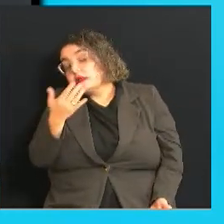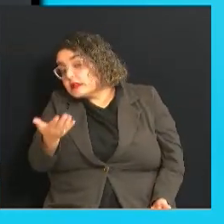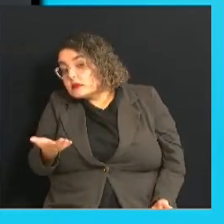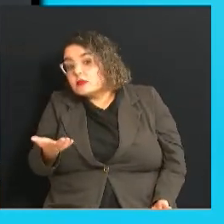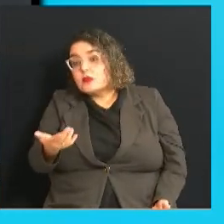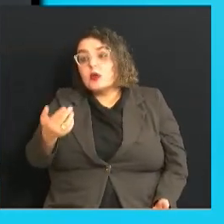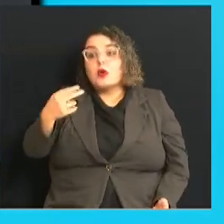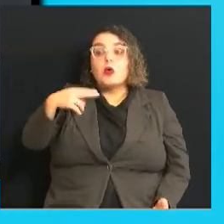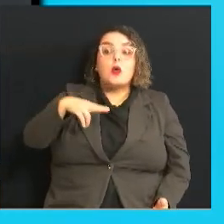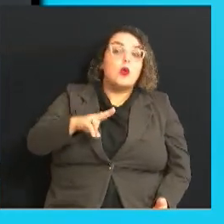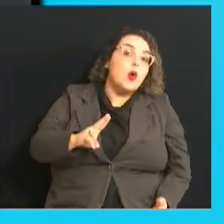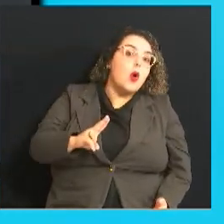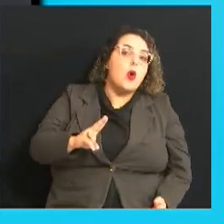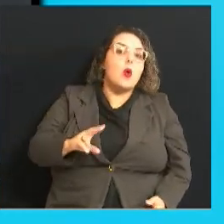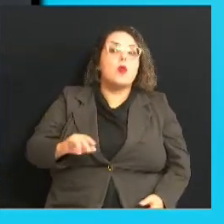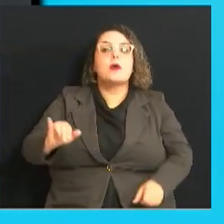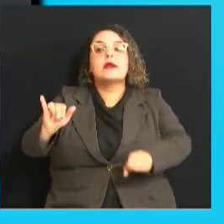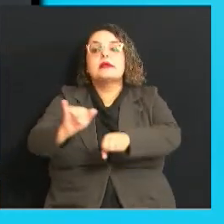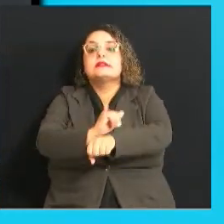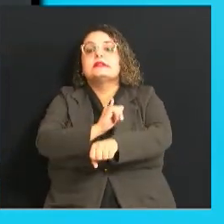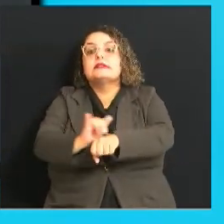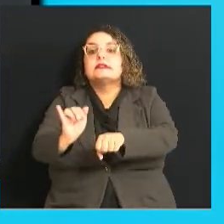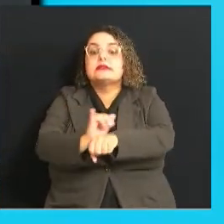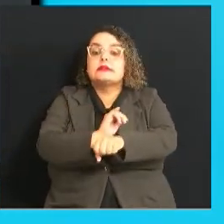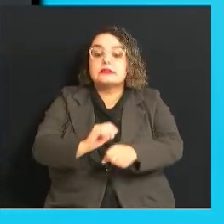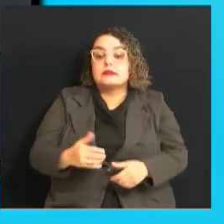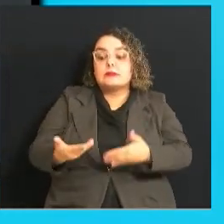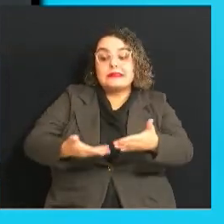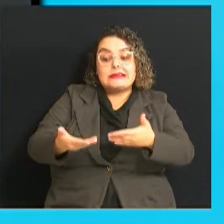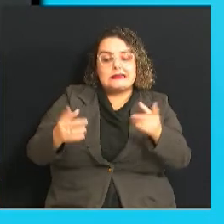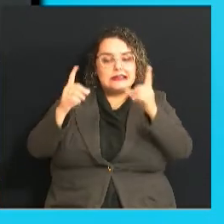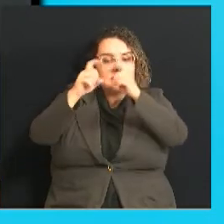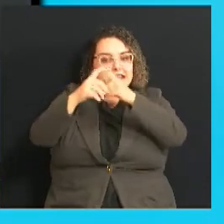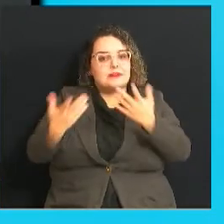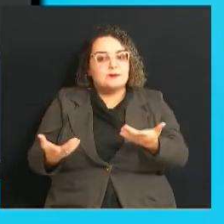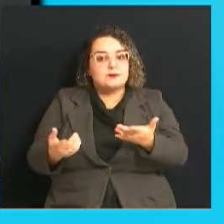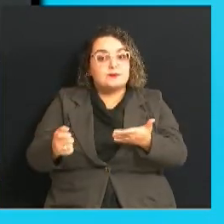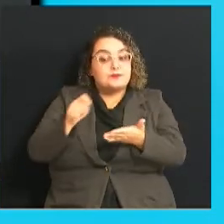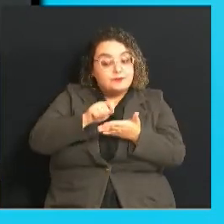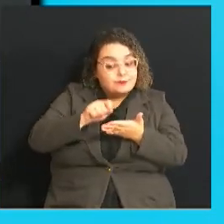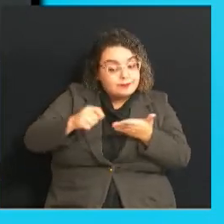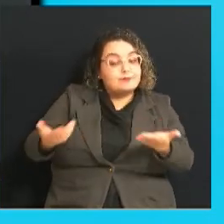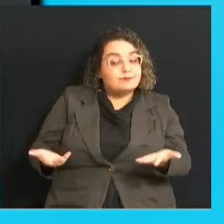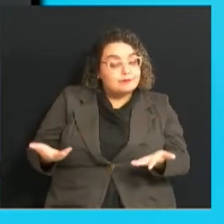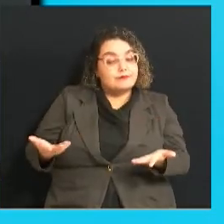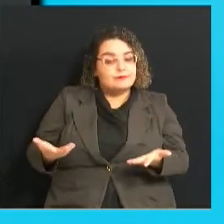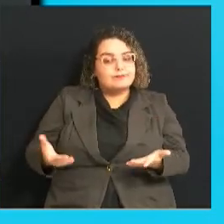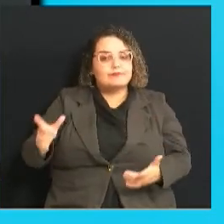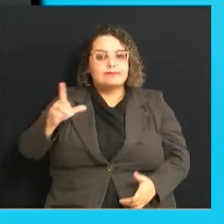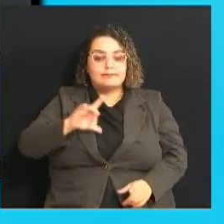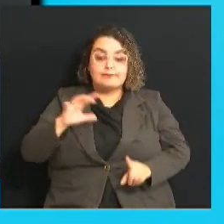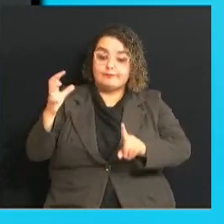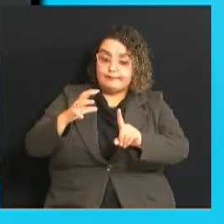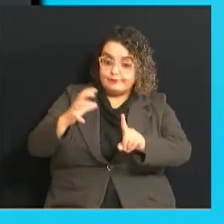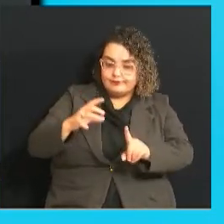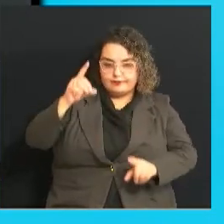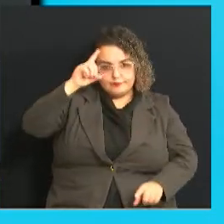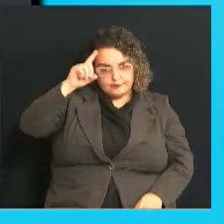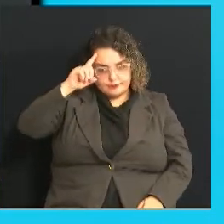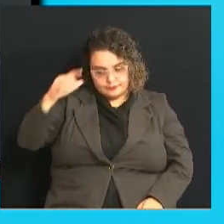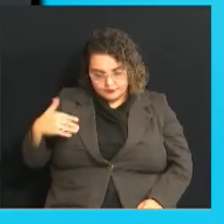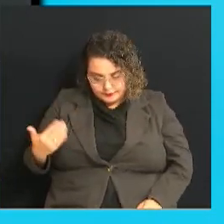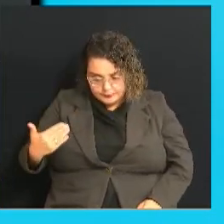de artifícios para lidar com essas dificuldades, anotar numa agendinha. Então, já tem um impacto no dia a dia. Então, a gente chama